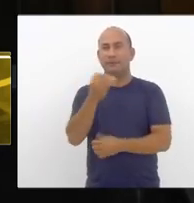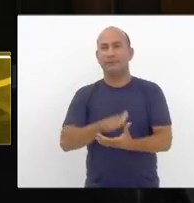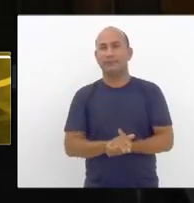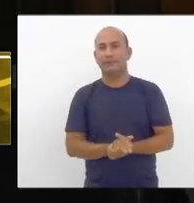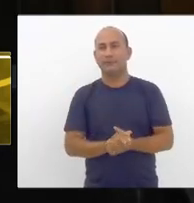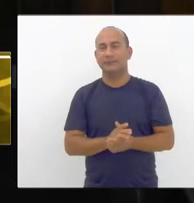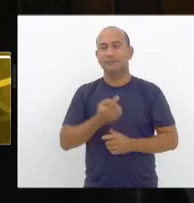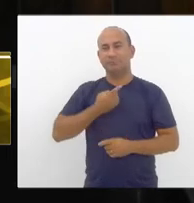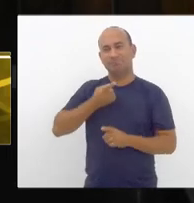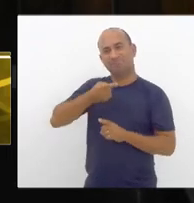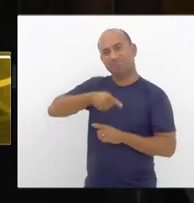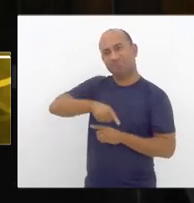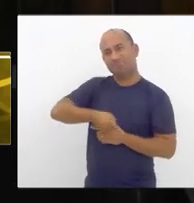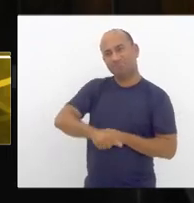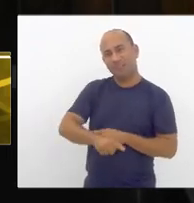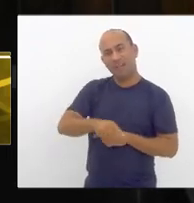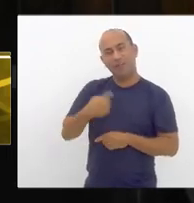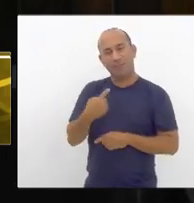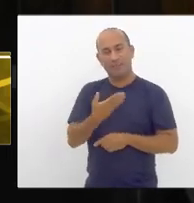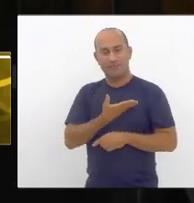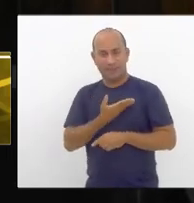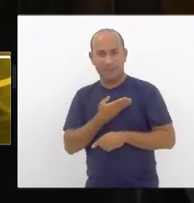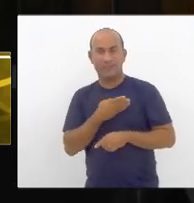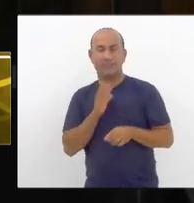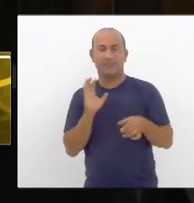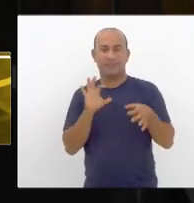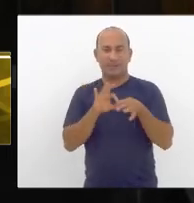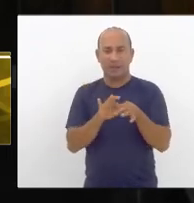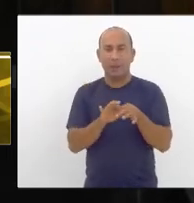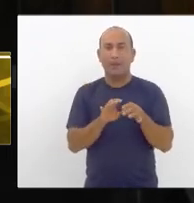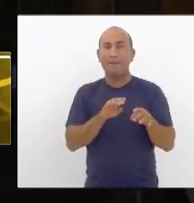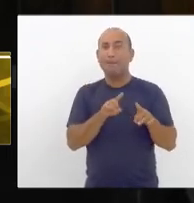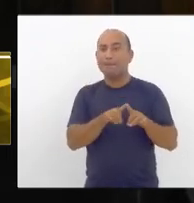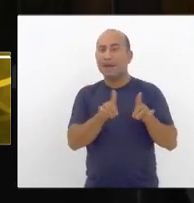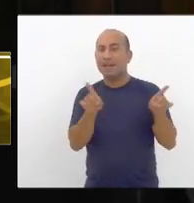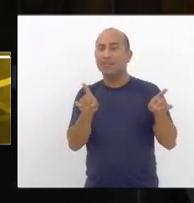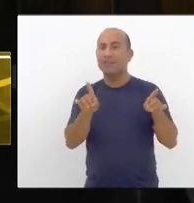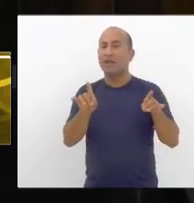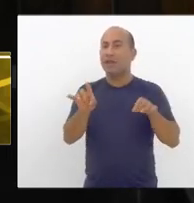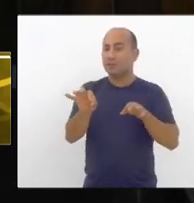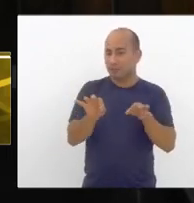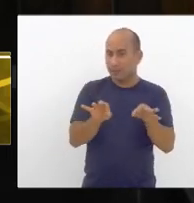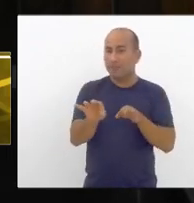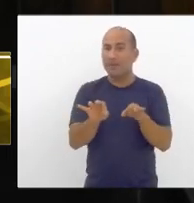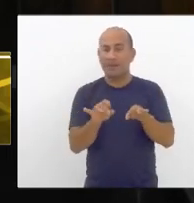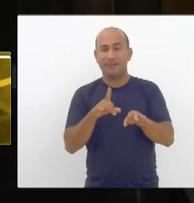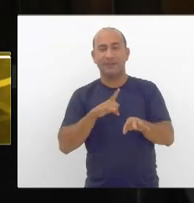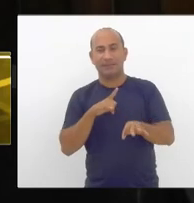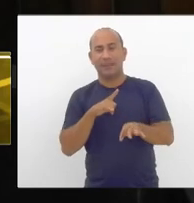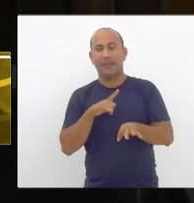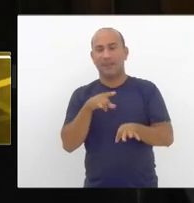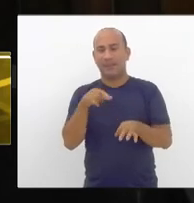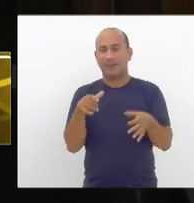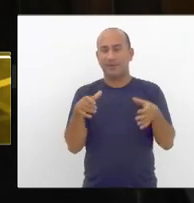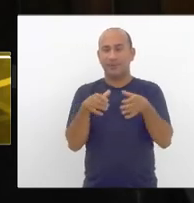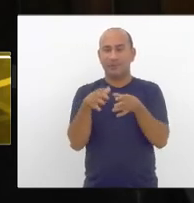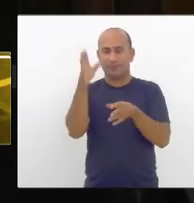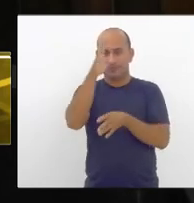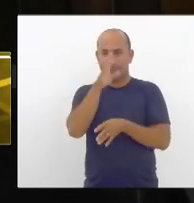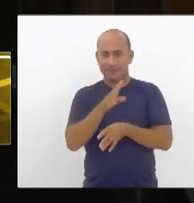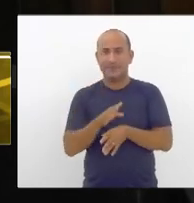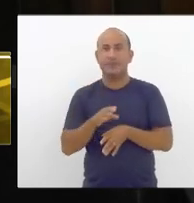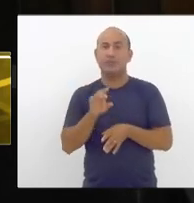aprofundamento não só da nossa amizade parceria mas sobretudo dos projetos que a gente tem para o setor no Brasil e não só no Rio de